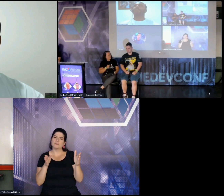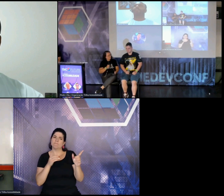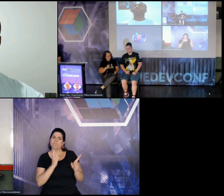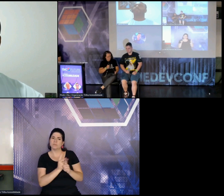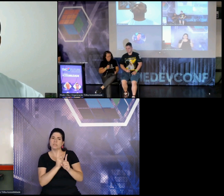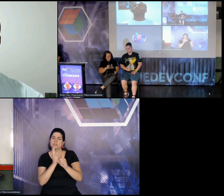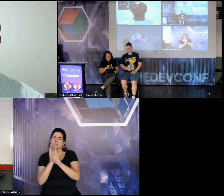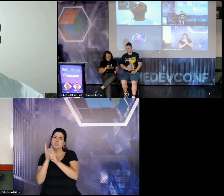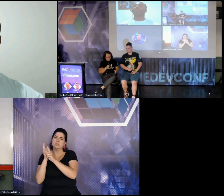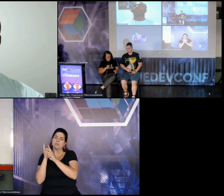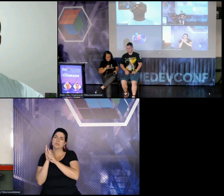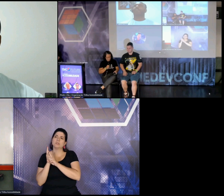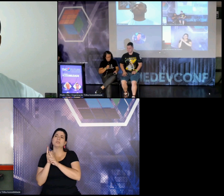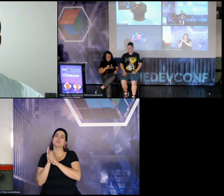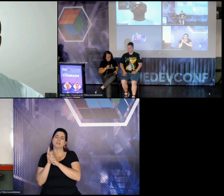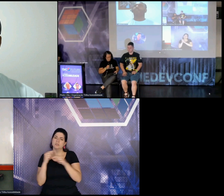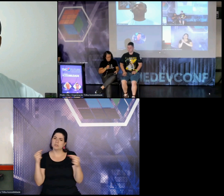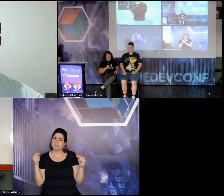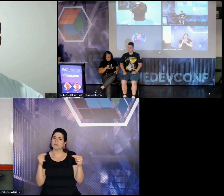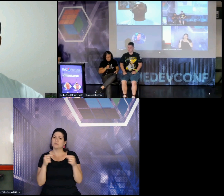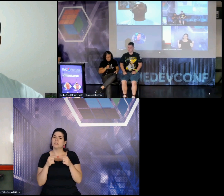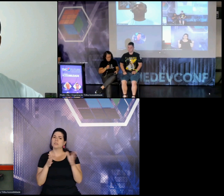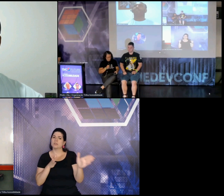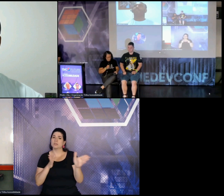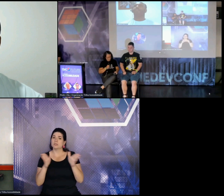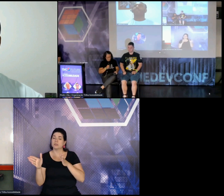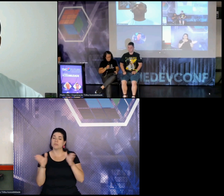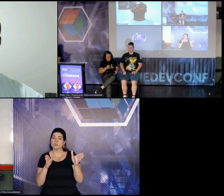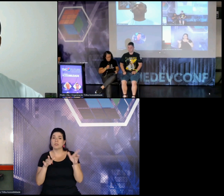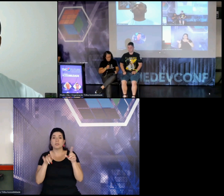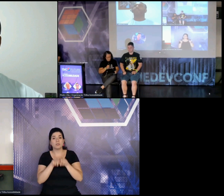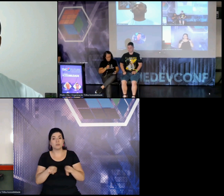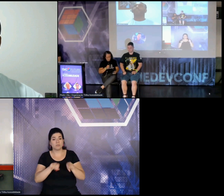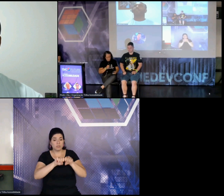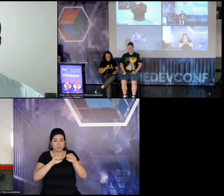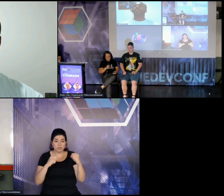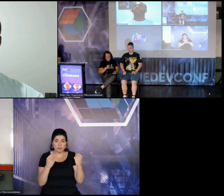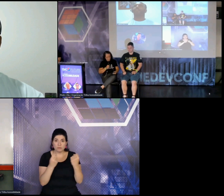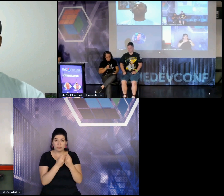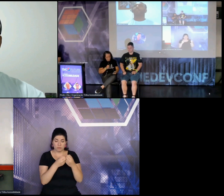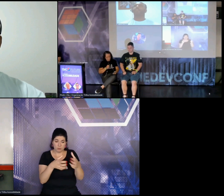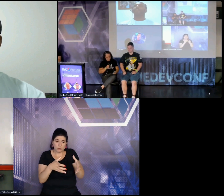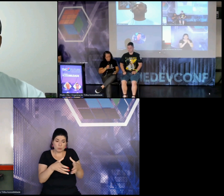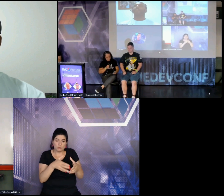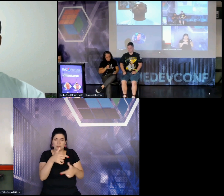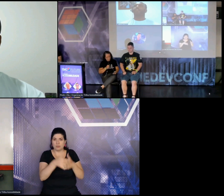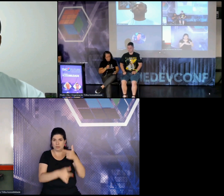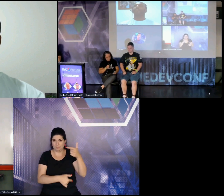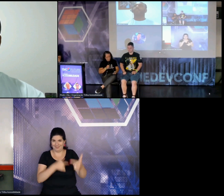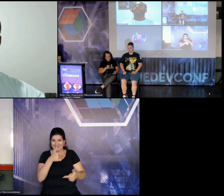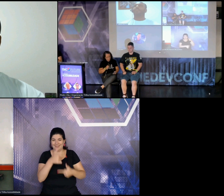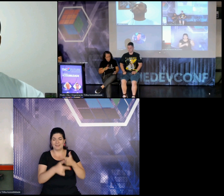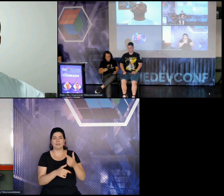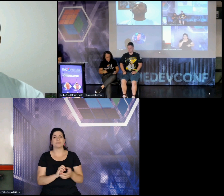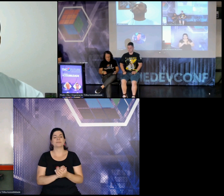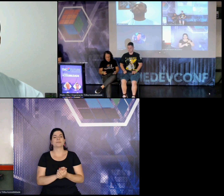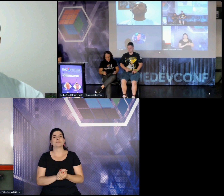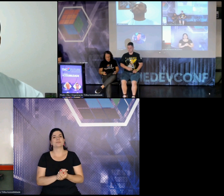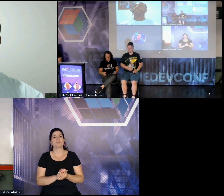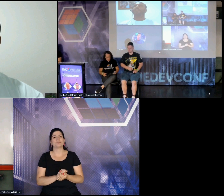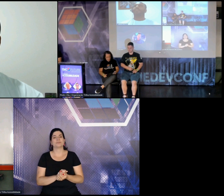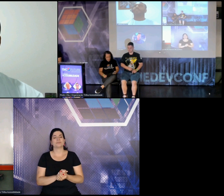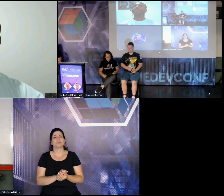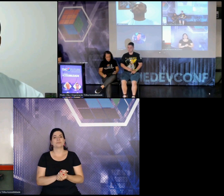descobrimento relacionado à acessibilidade e aos próprios squads que a gente trabalha, né? E no começo, assim, a